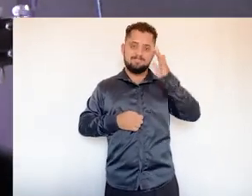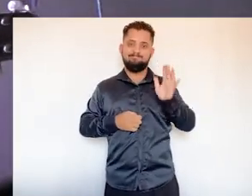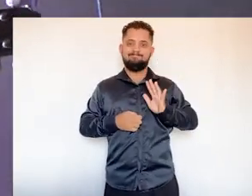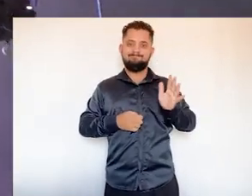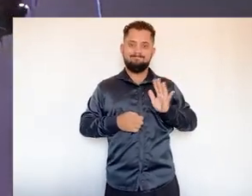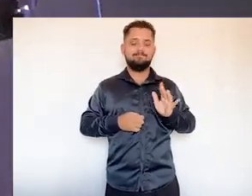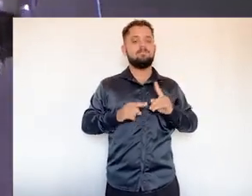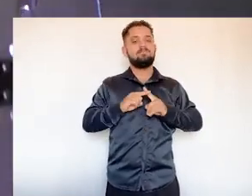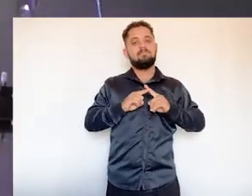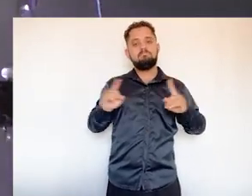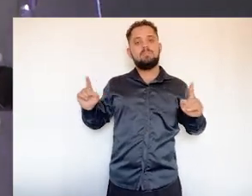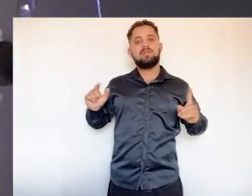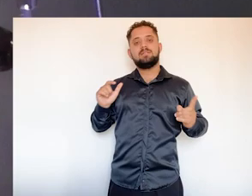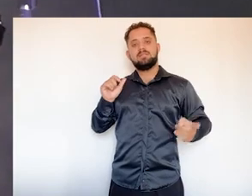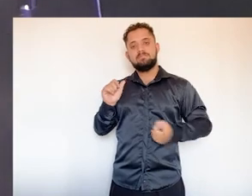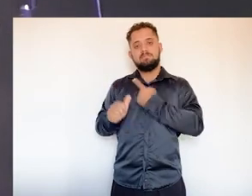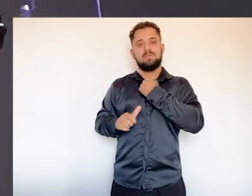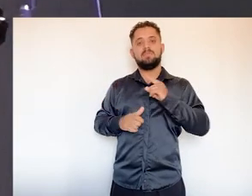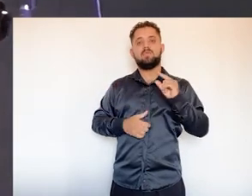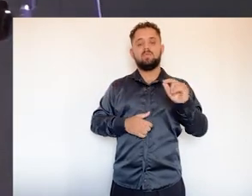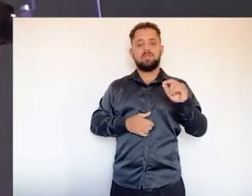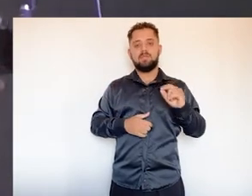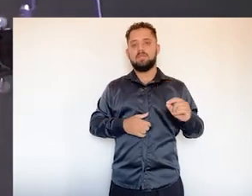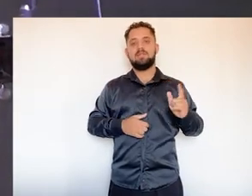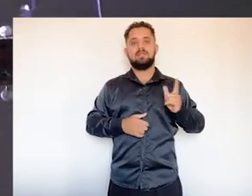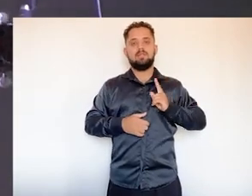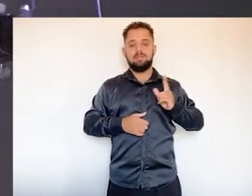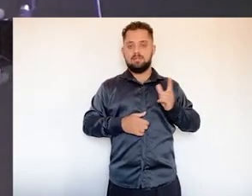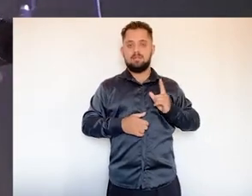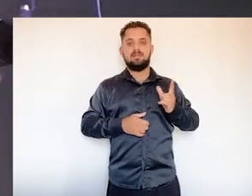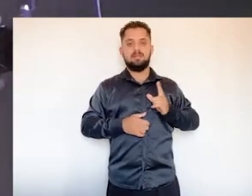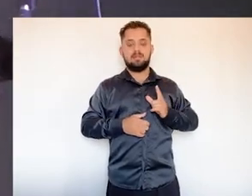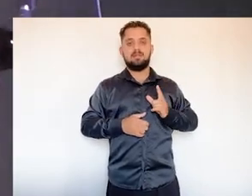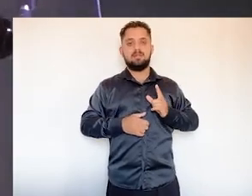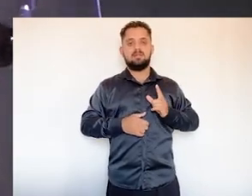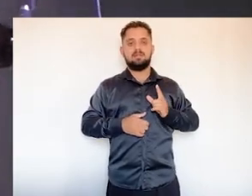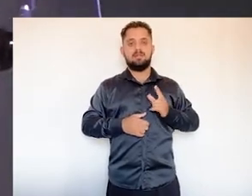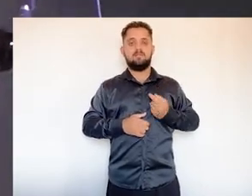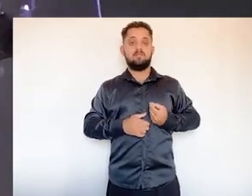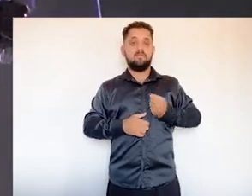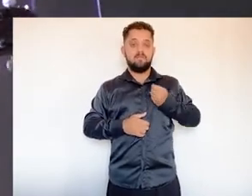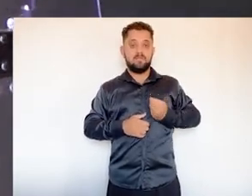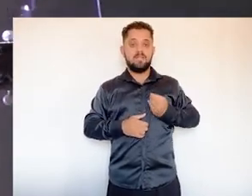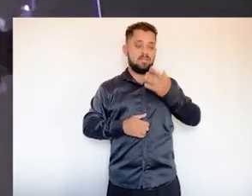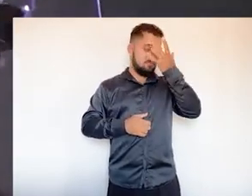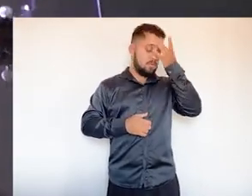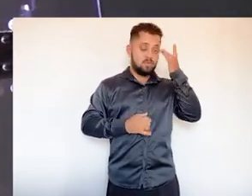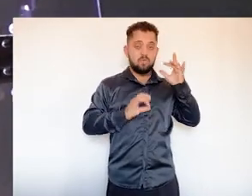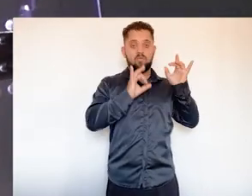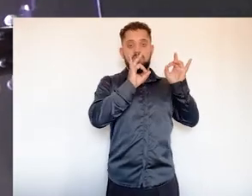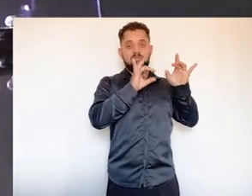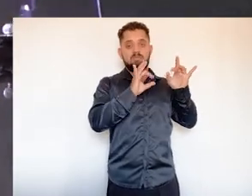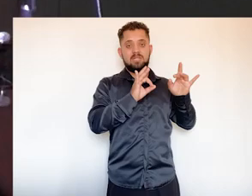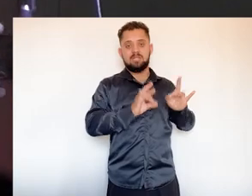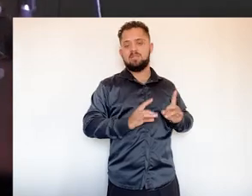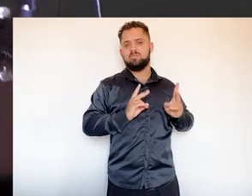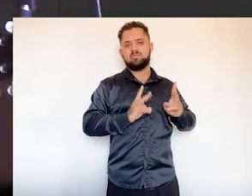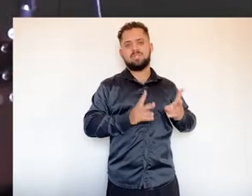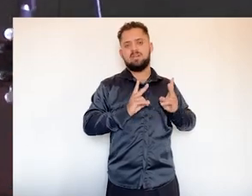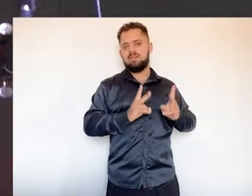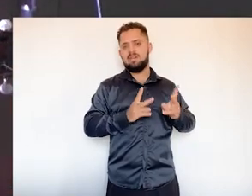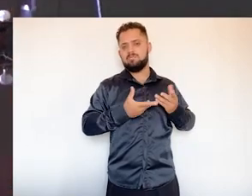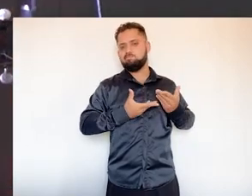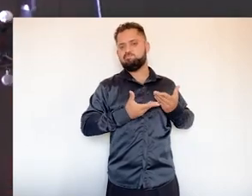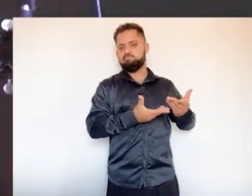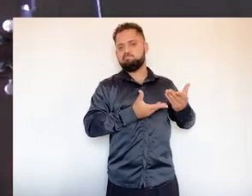em primeiro lugar, para mim estar aqui, eu tenho que ter uma pessoa que